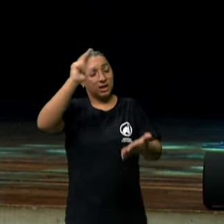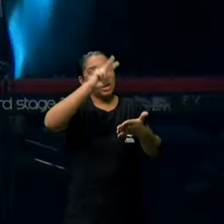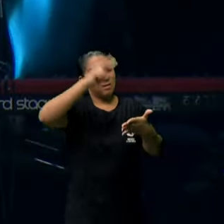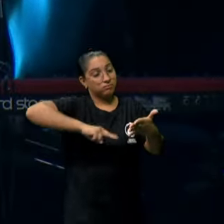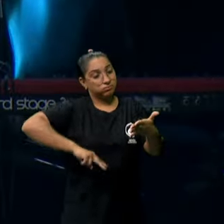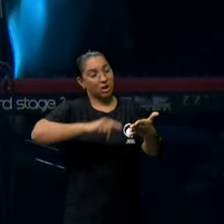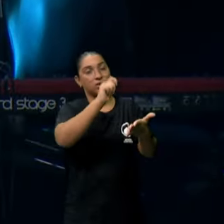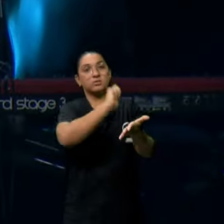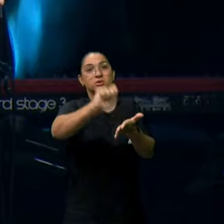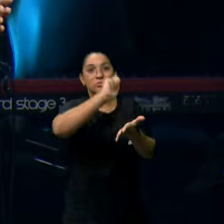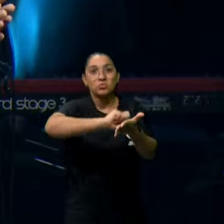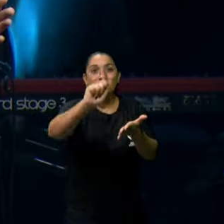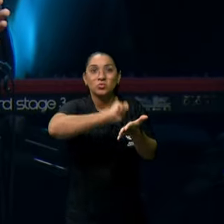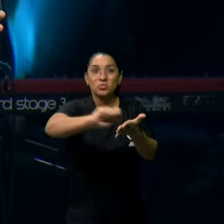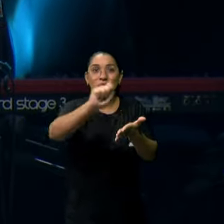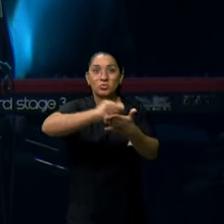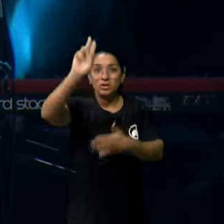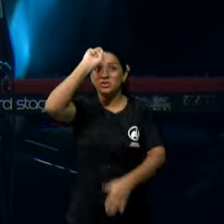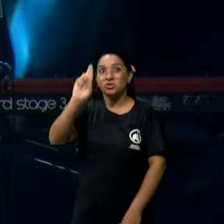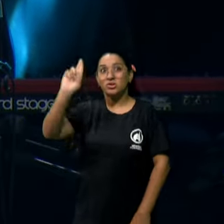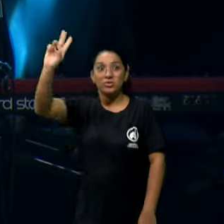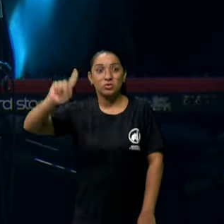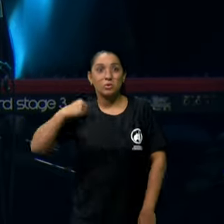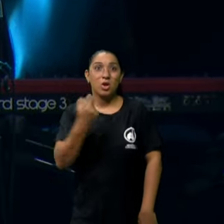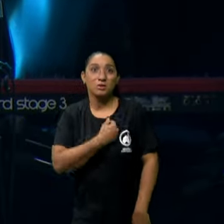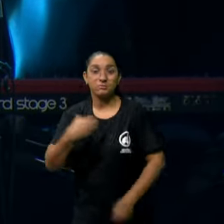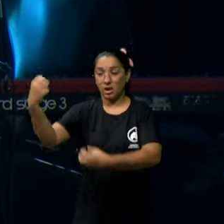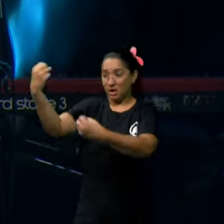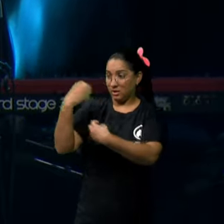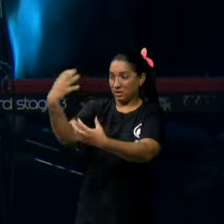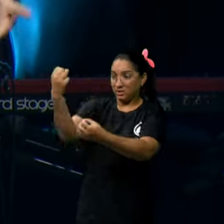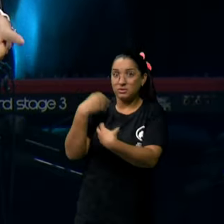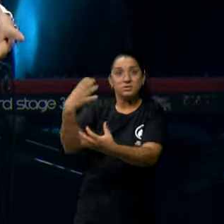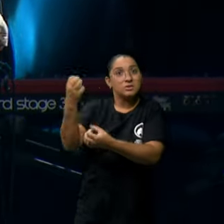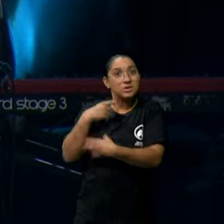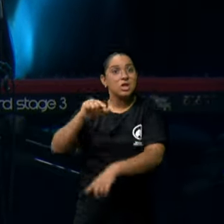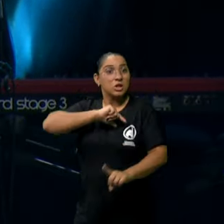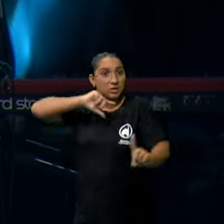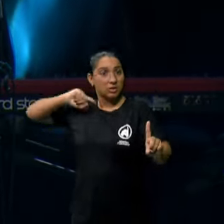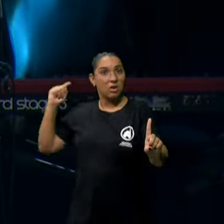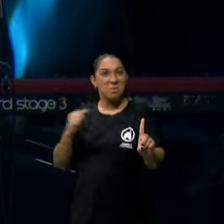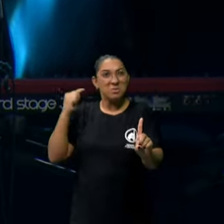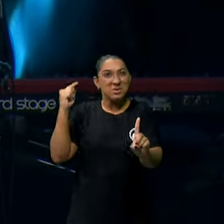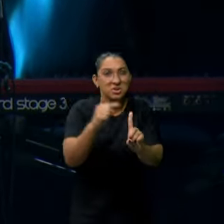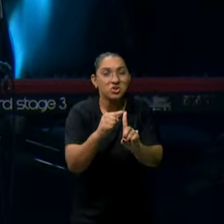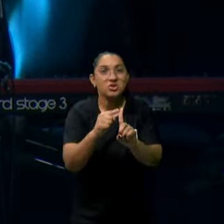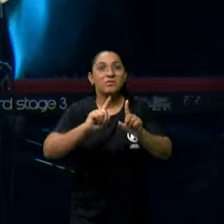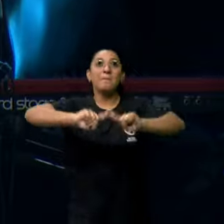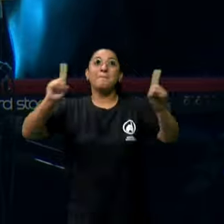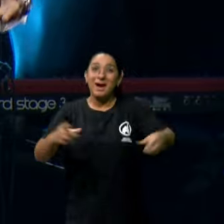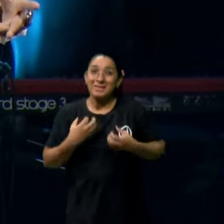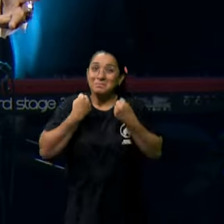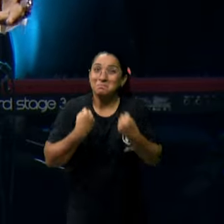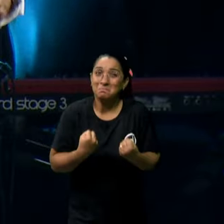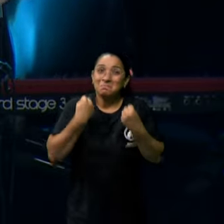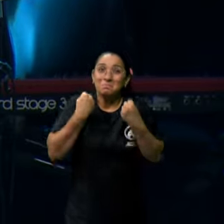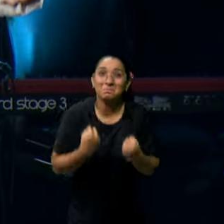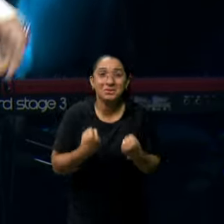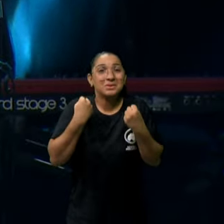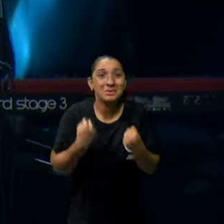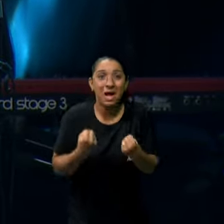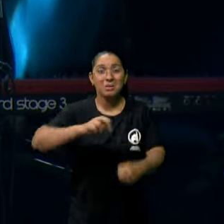porque estamos dizendo como assim na sua vida Deus te dá um propósito que sou benção imenso e cuidado